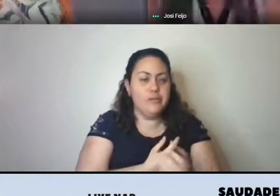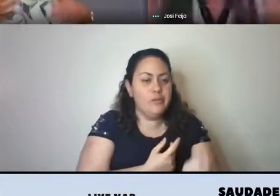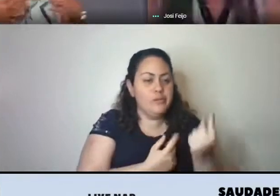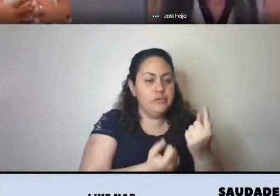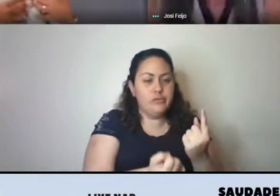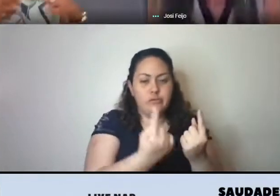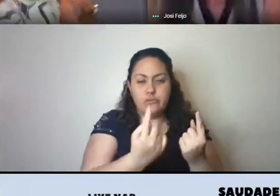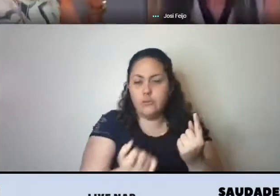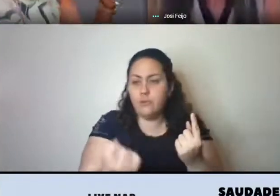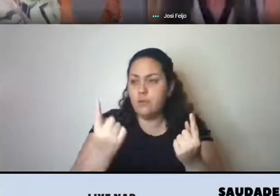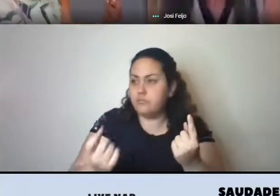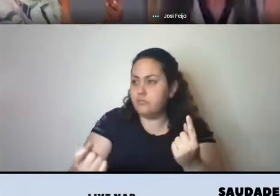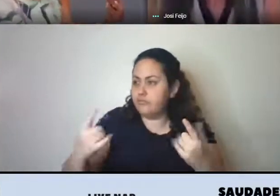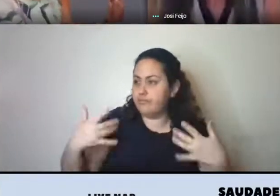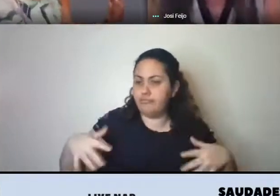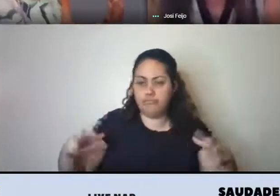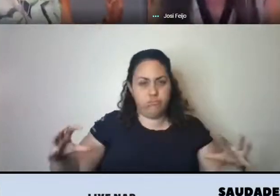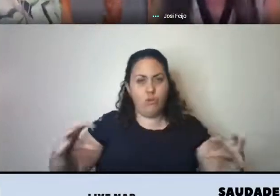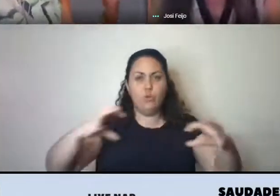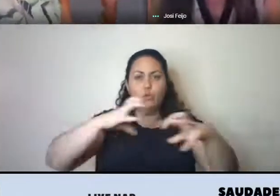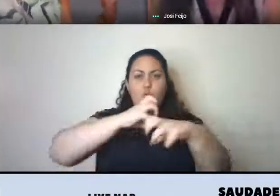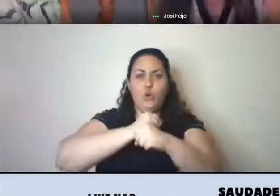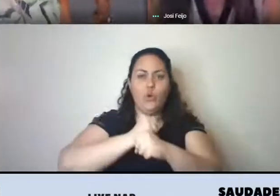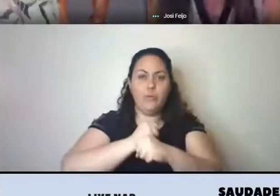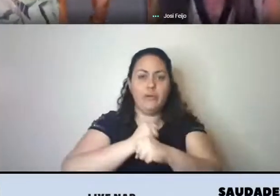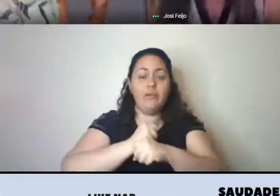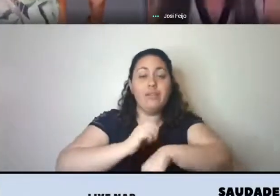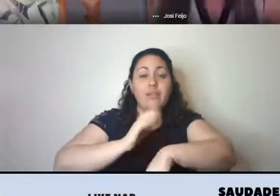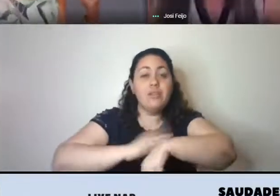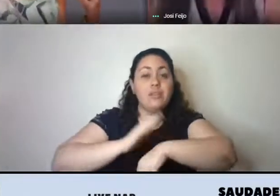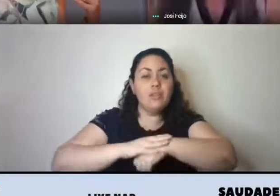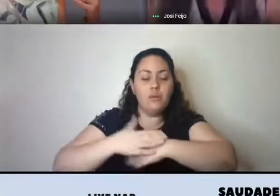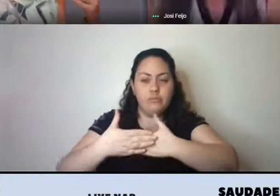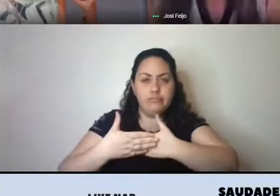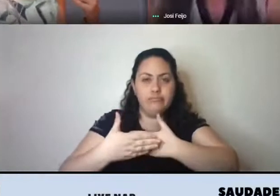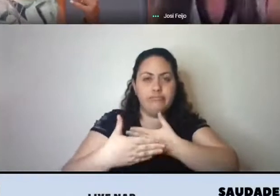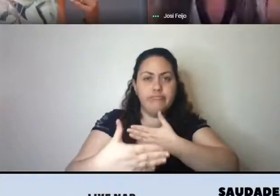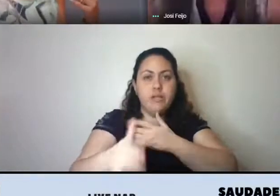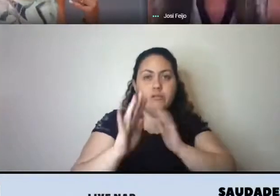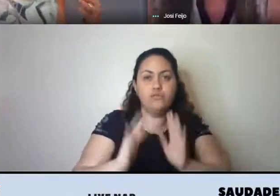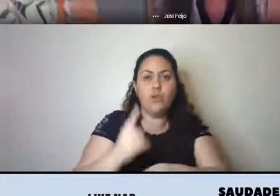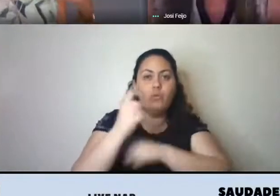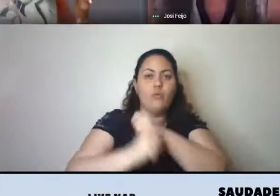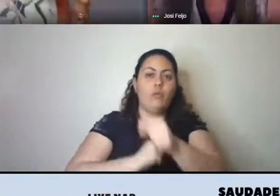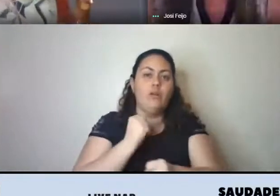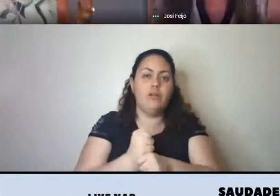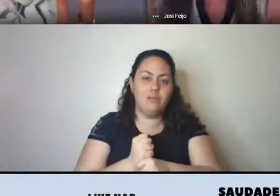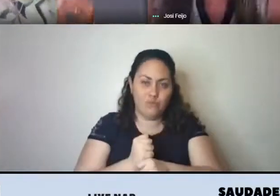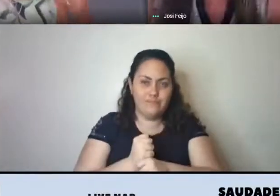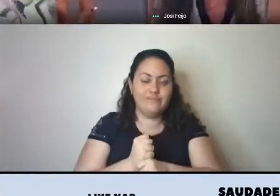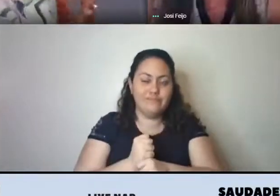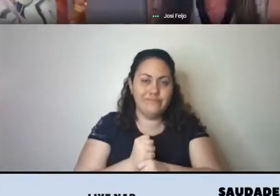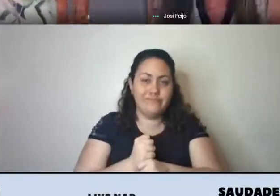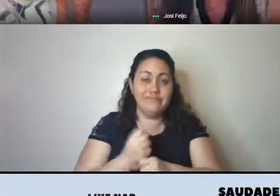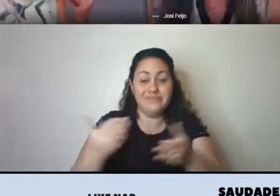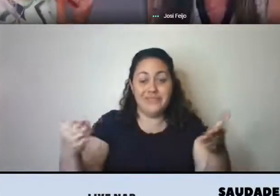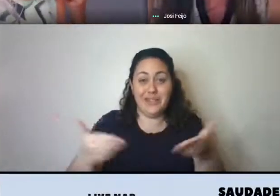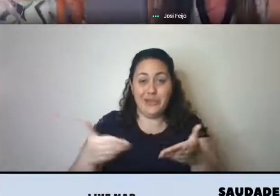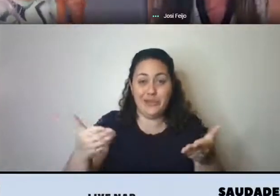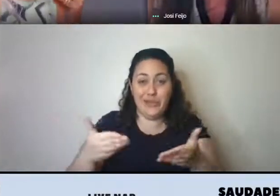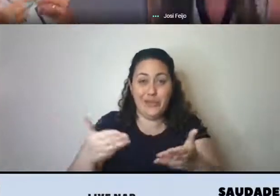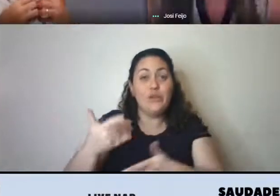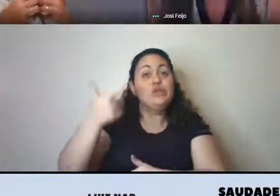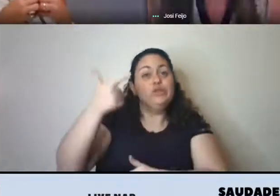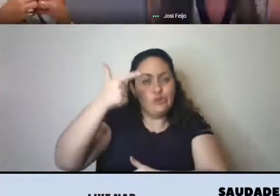disso tudo tá se prolongando por muito tempo. E bom, agora a gente está chegando num outro momento em que as coisas realmente estão novamente